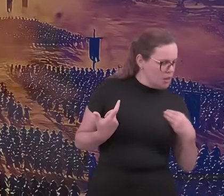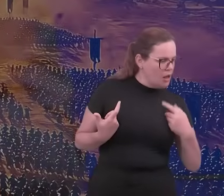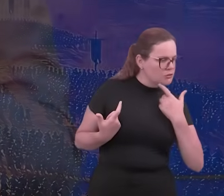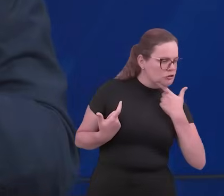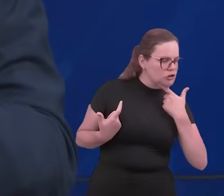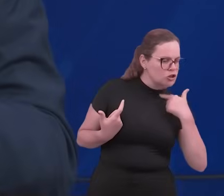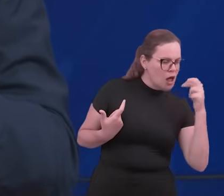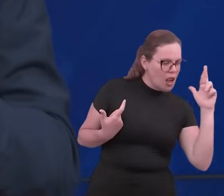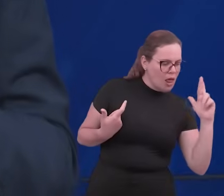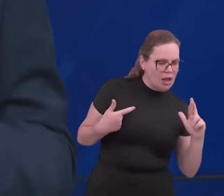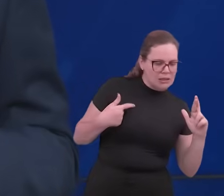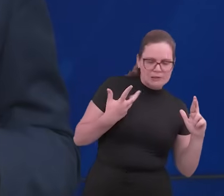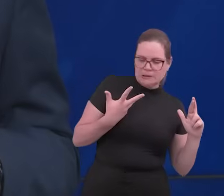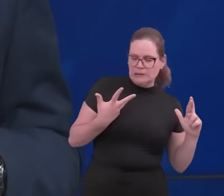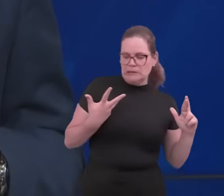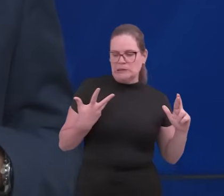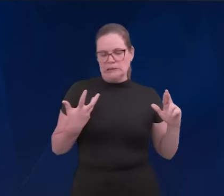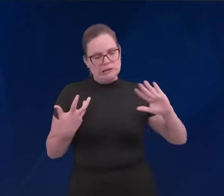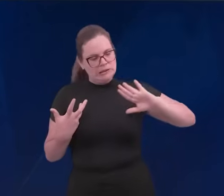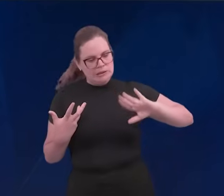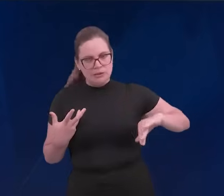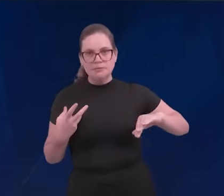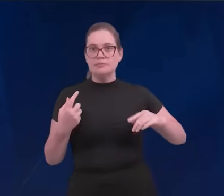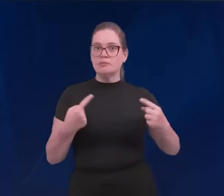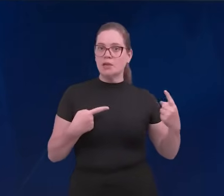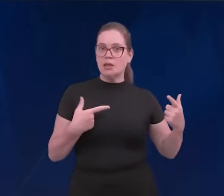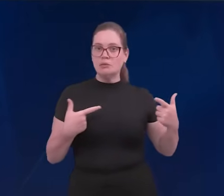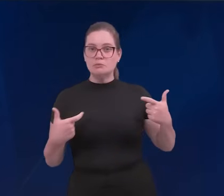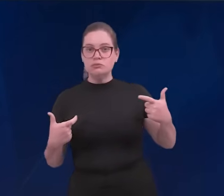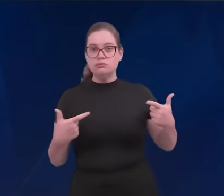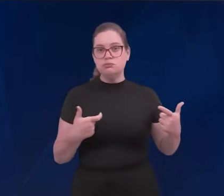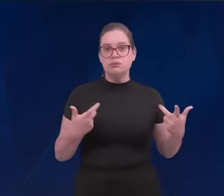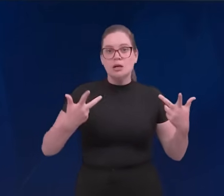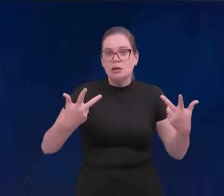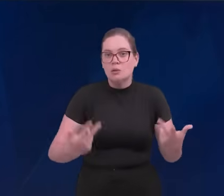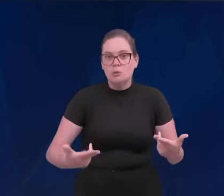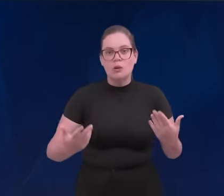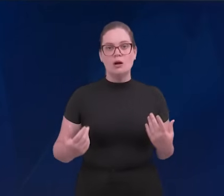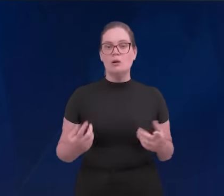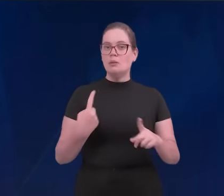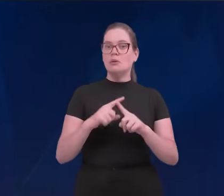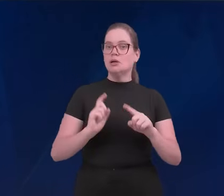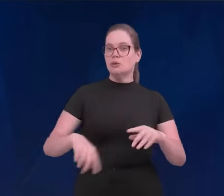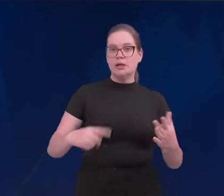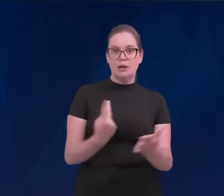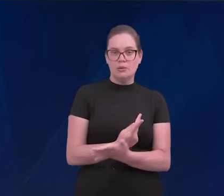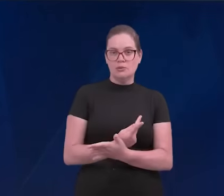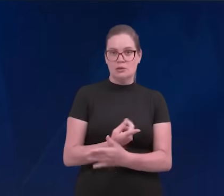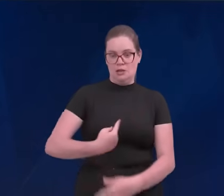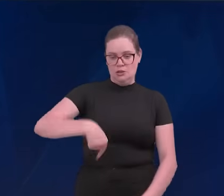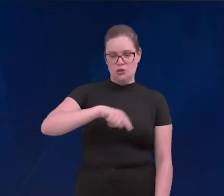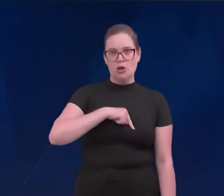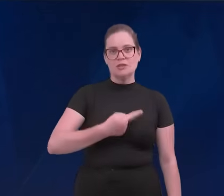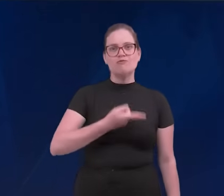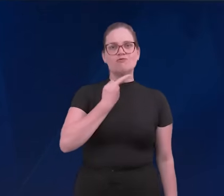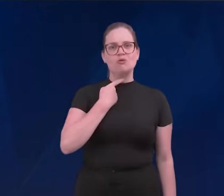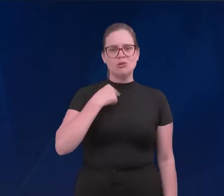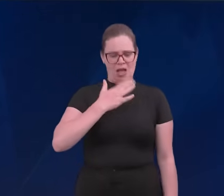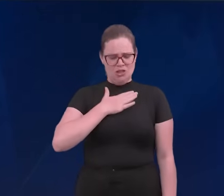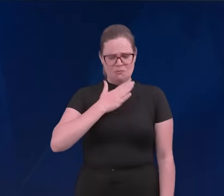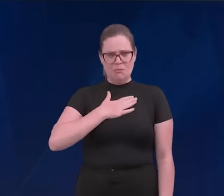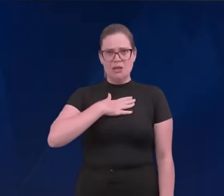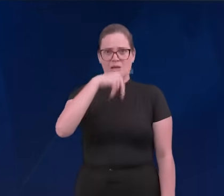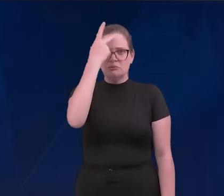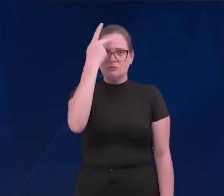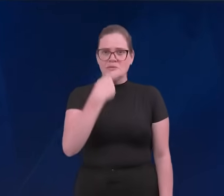do crente em Jesus. Na verdade, a carne, ou seja, a vontade